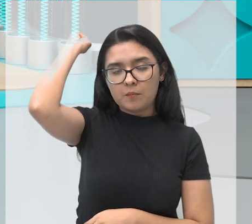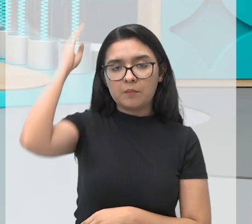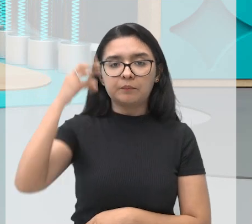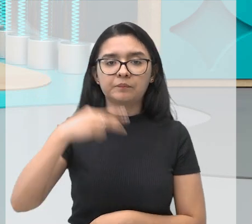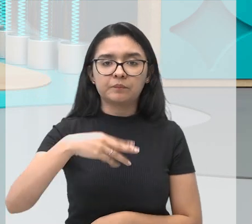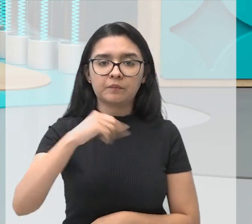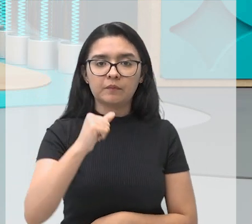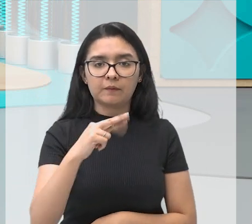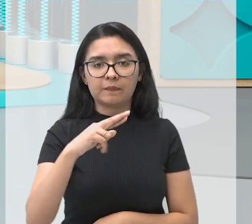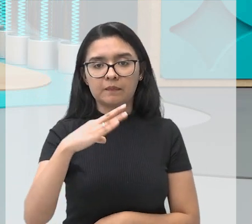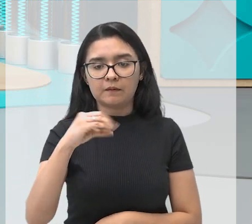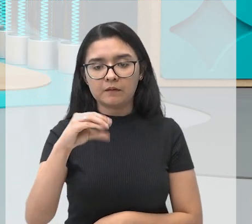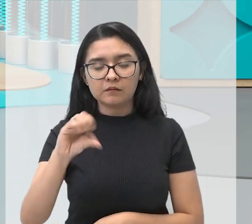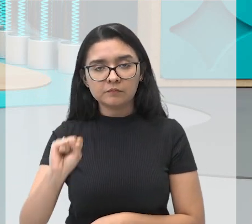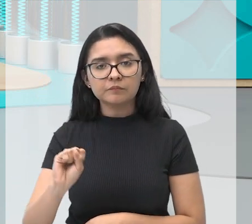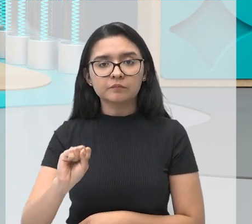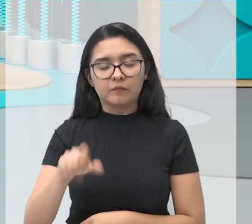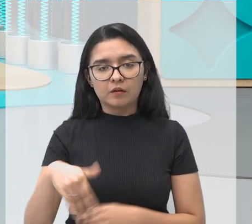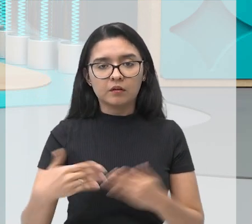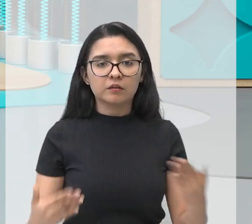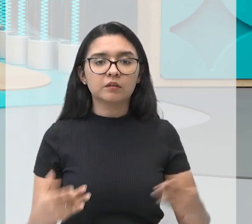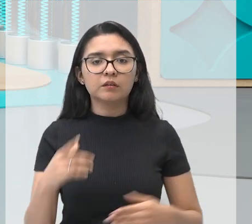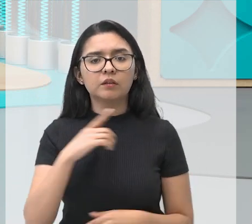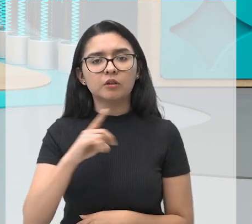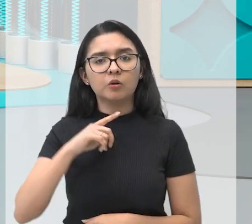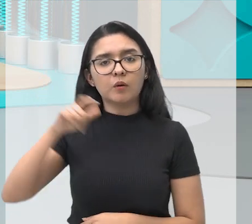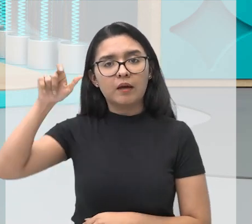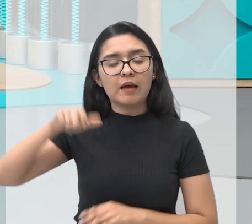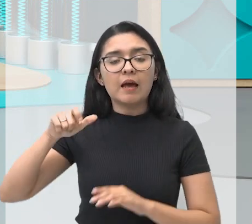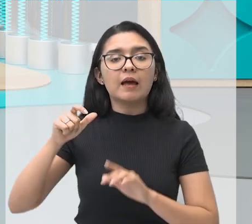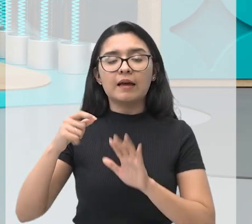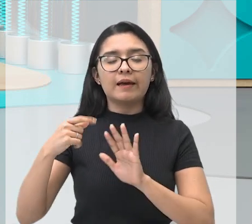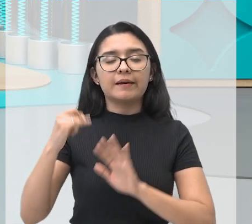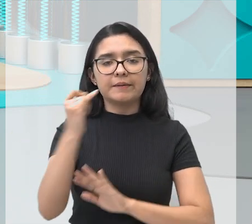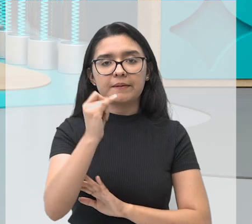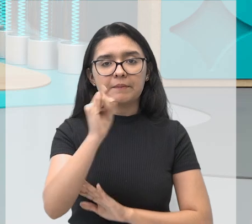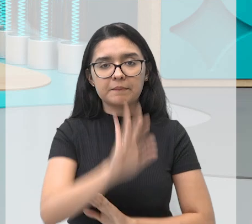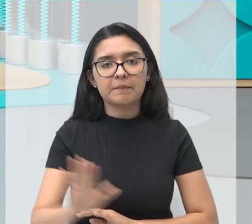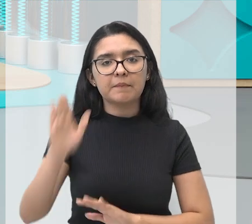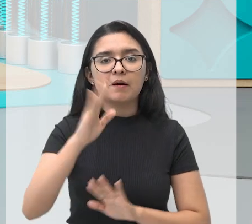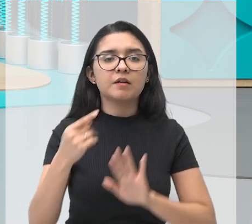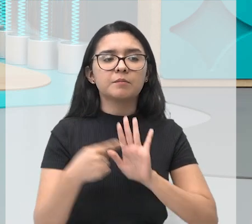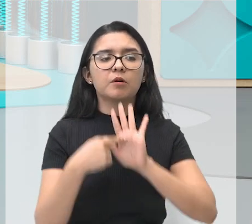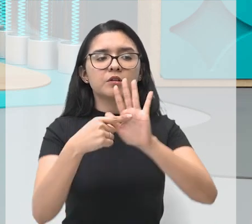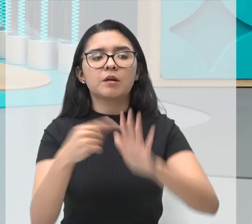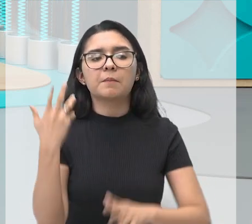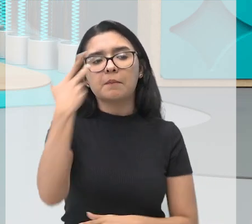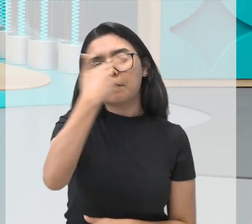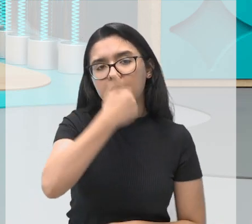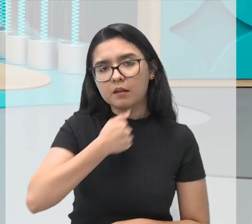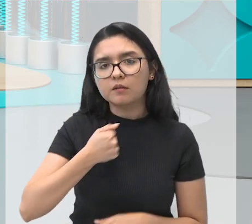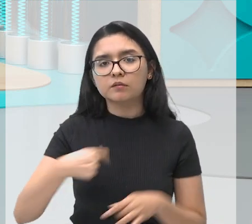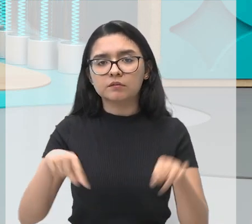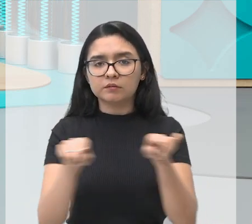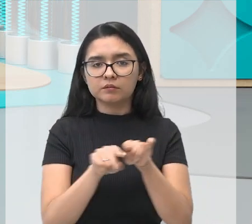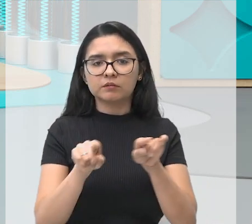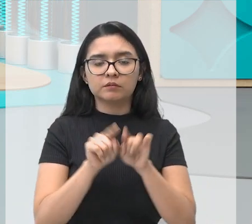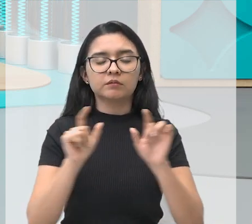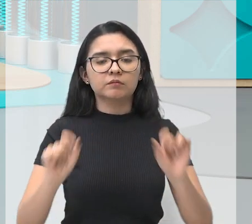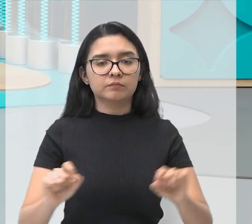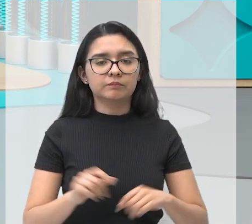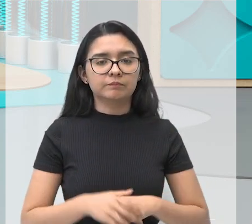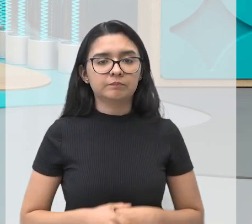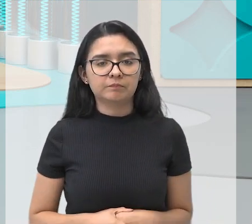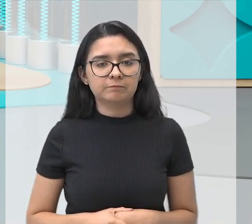Marcus Vitruvius Polio. E a ilustração, ela representa ali o ideal de beleza e harmonia nas proporções